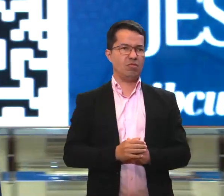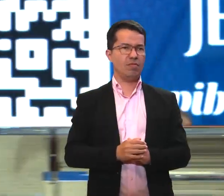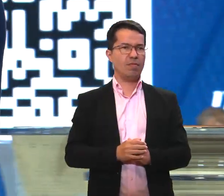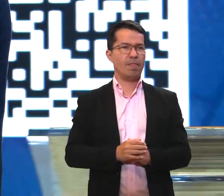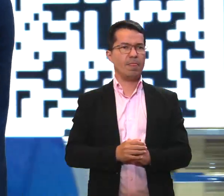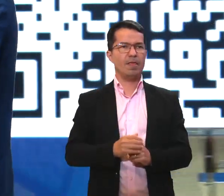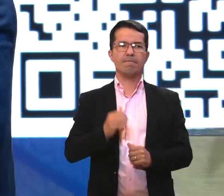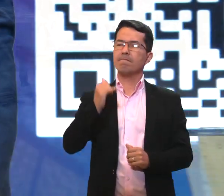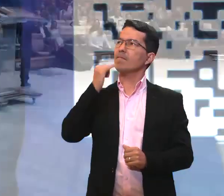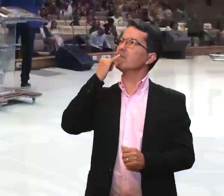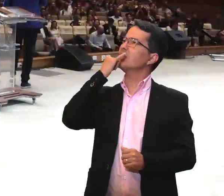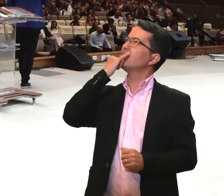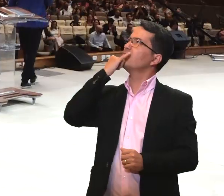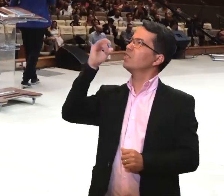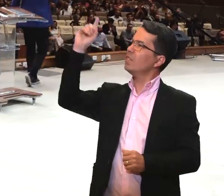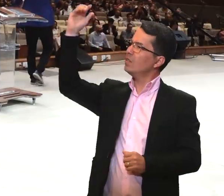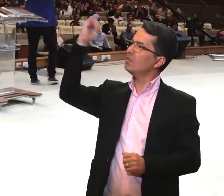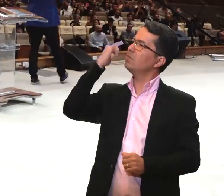perdoarei os seus pecados,